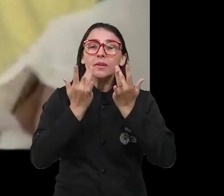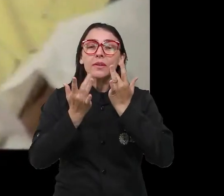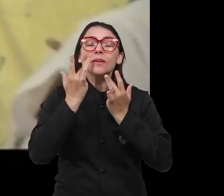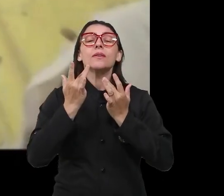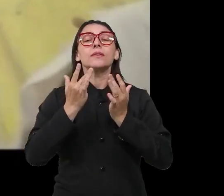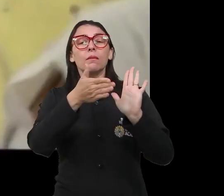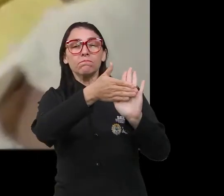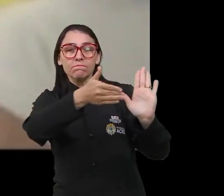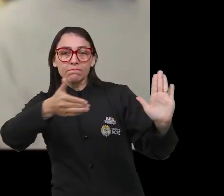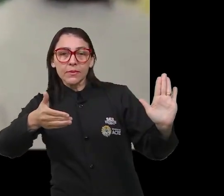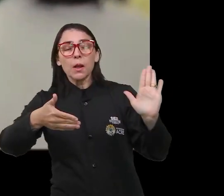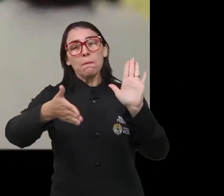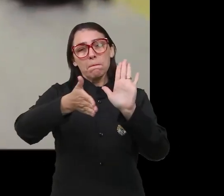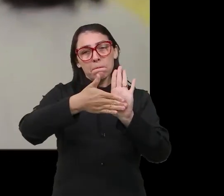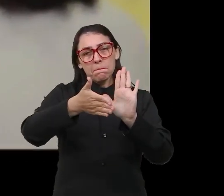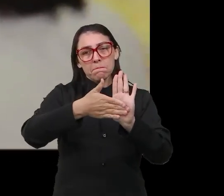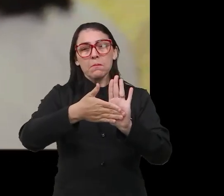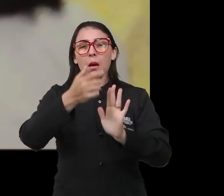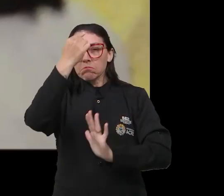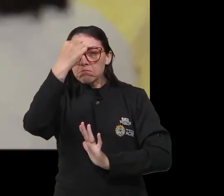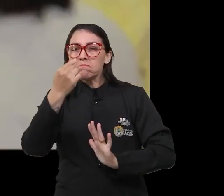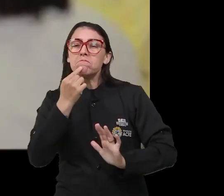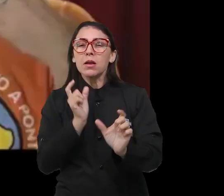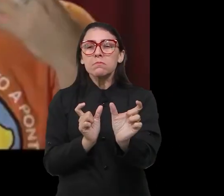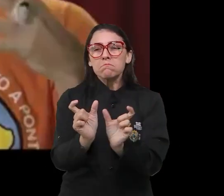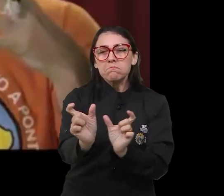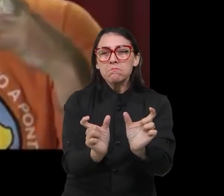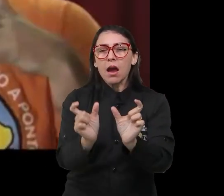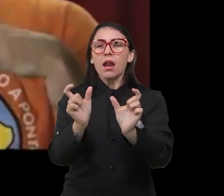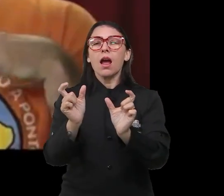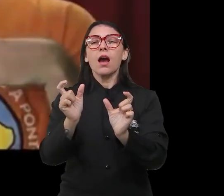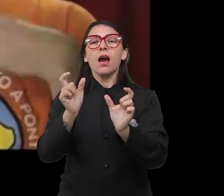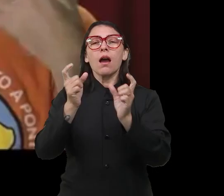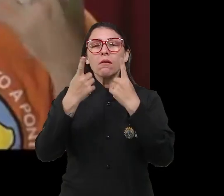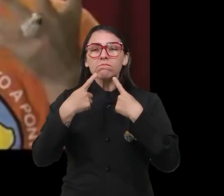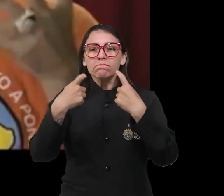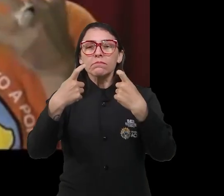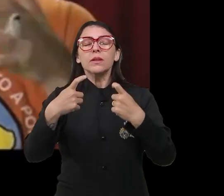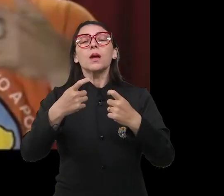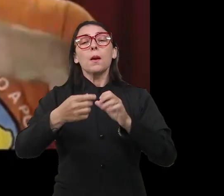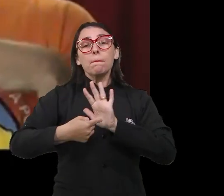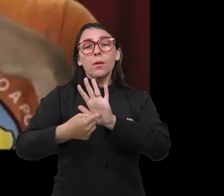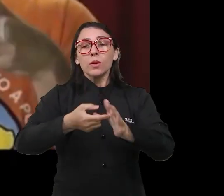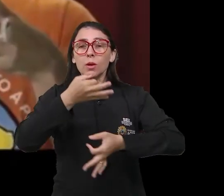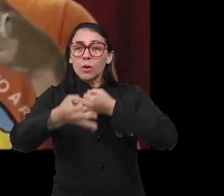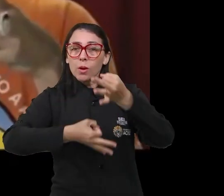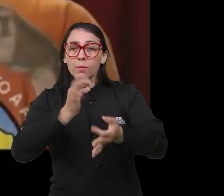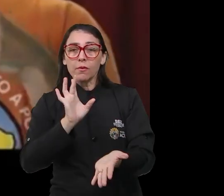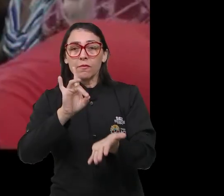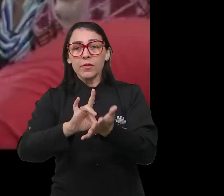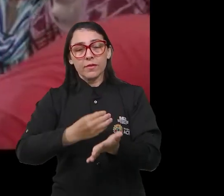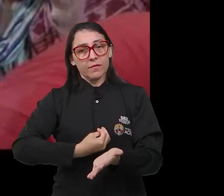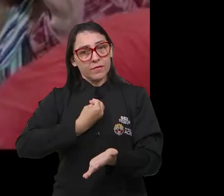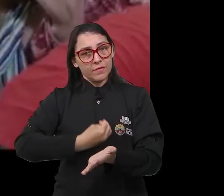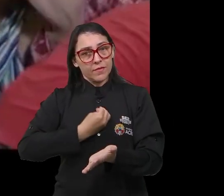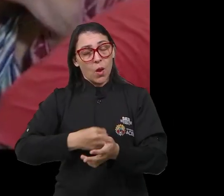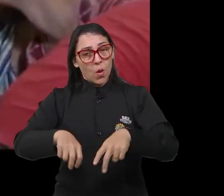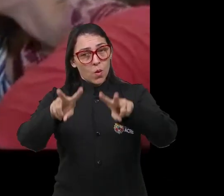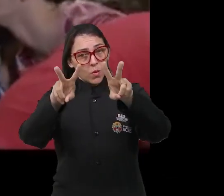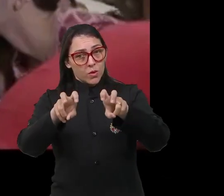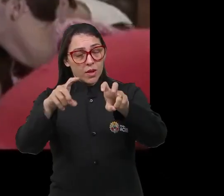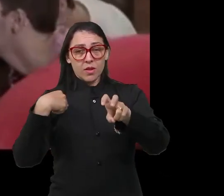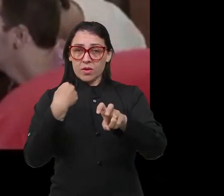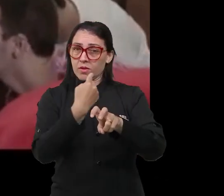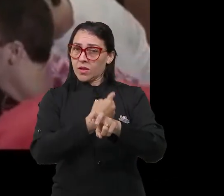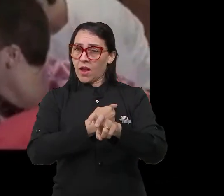da estética. Então ele próprio criar suas imagens, suas palavras, os seus sons e mostrar a sua opinião sobre a realidade em que ele vive. Os temas da gente